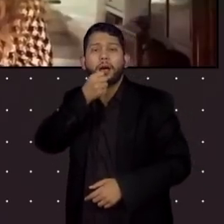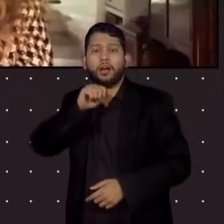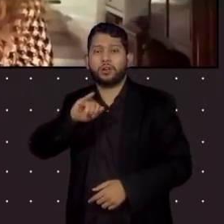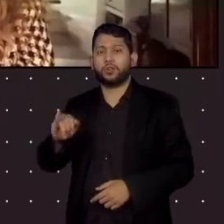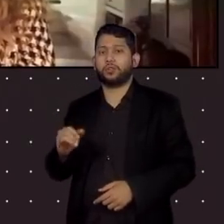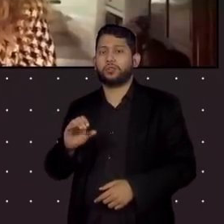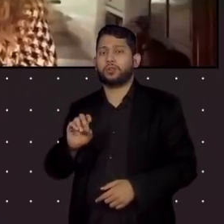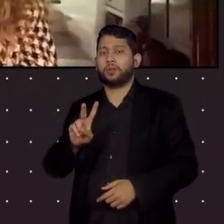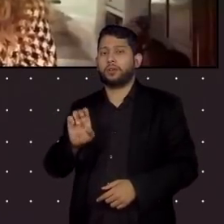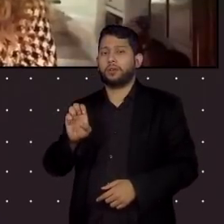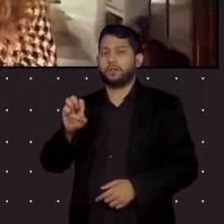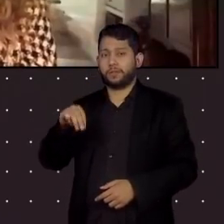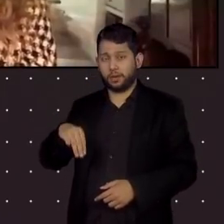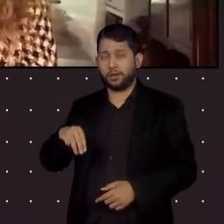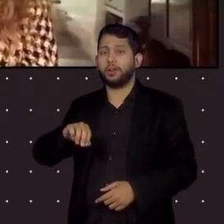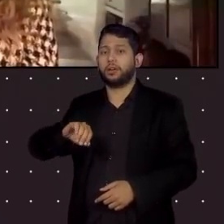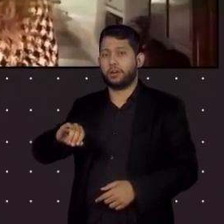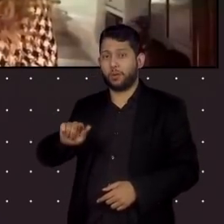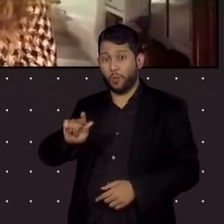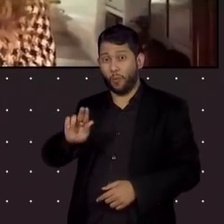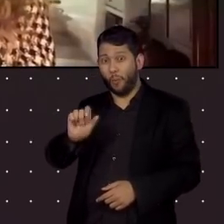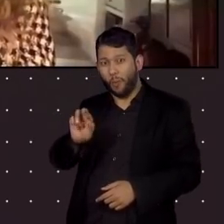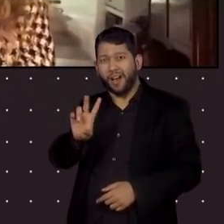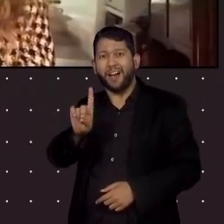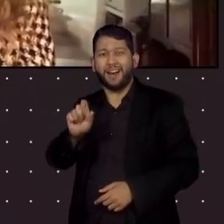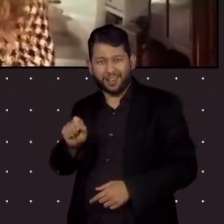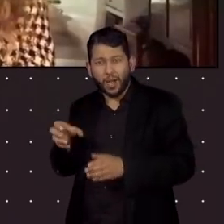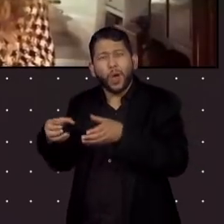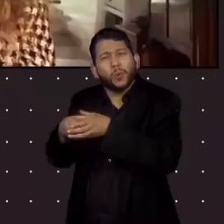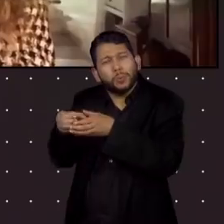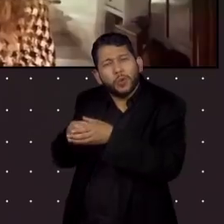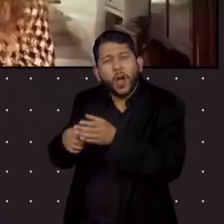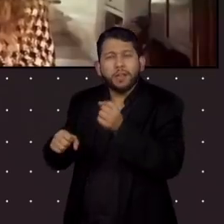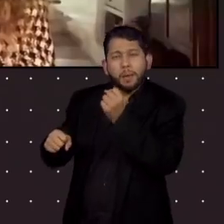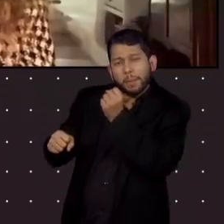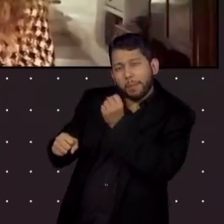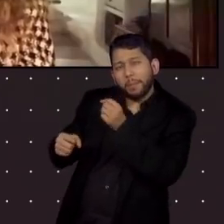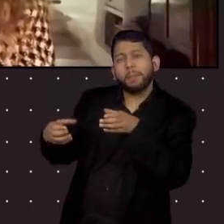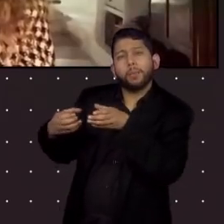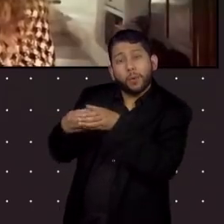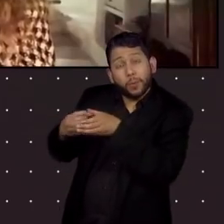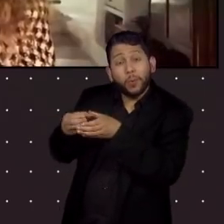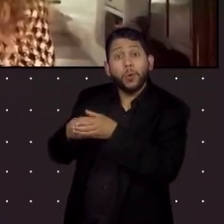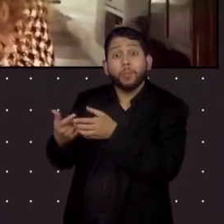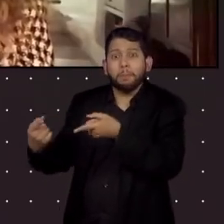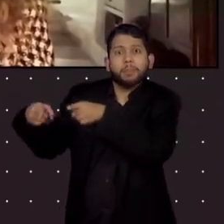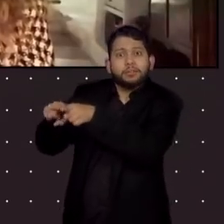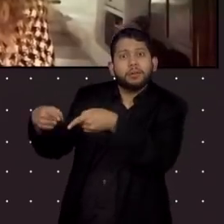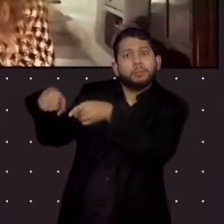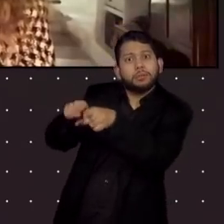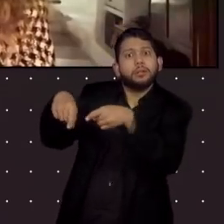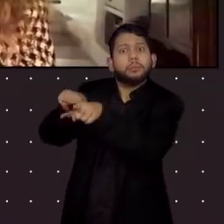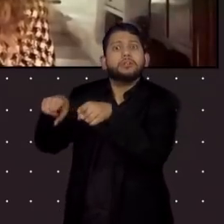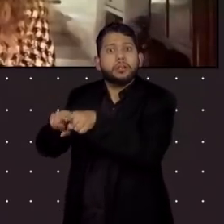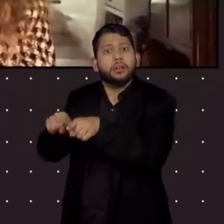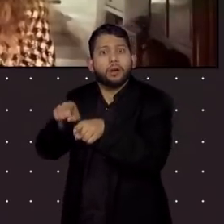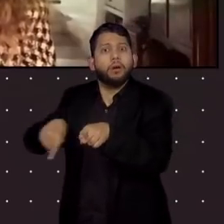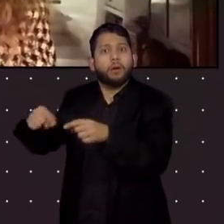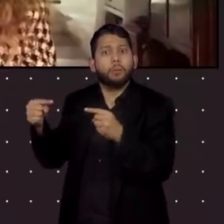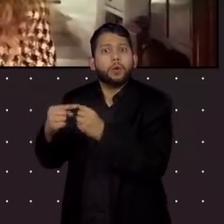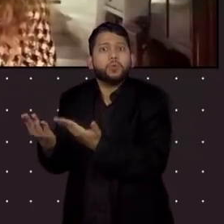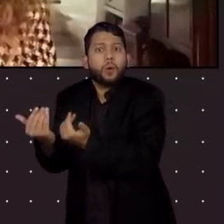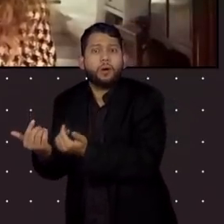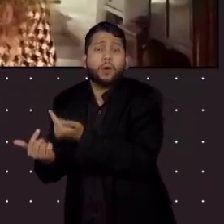inúmeros trabalhos depois da Jovem Guarda, de grande destaque. Ela teve parcerias musicais com grandes compositores, através de